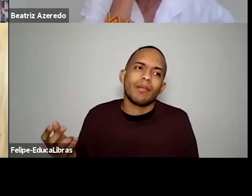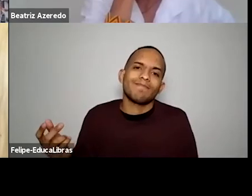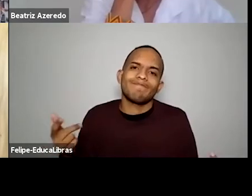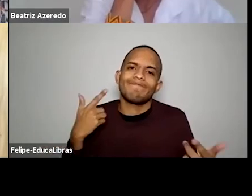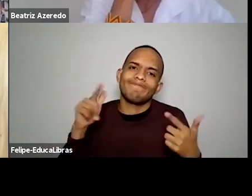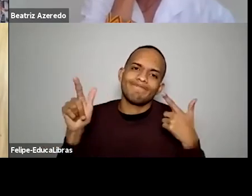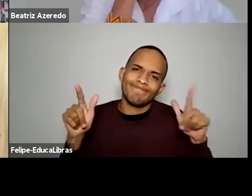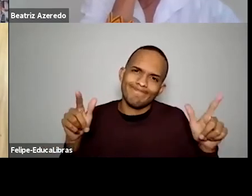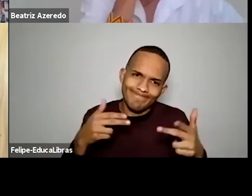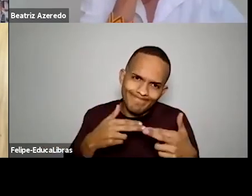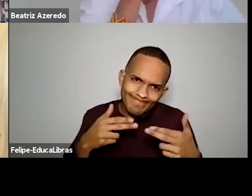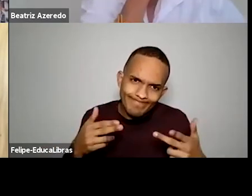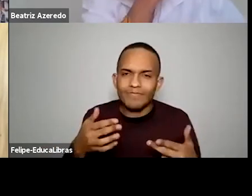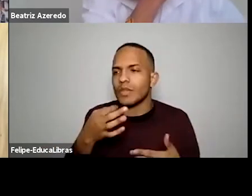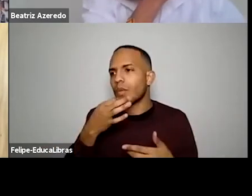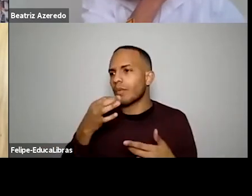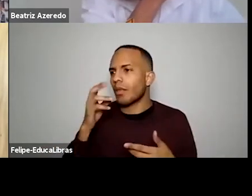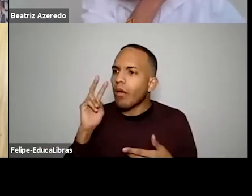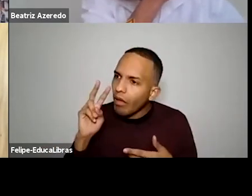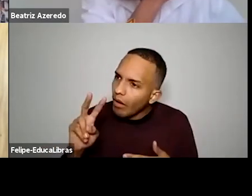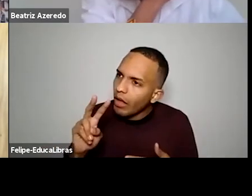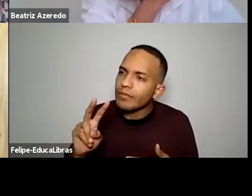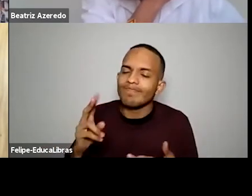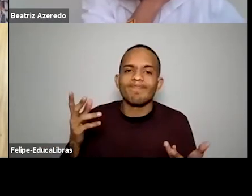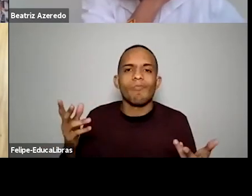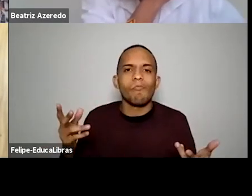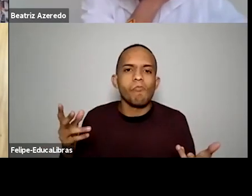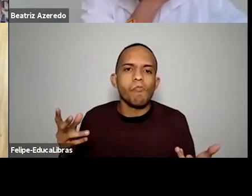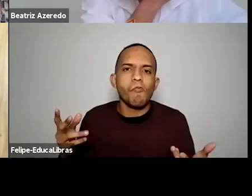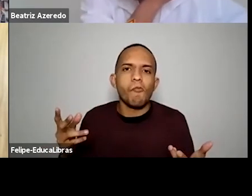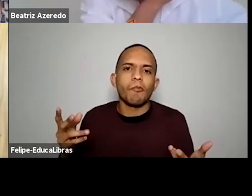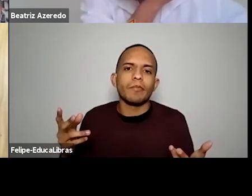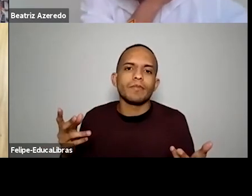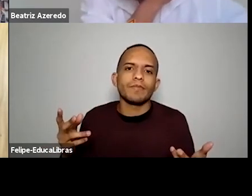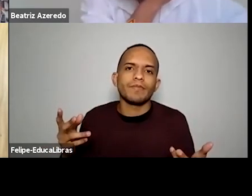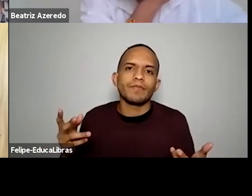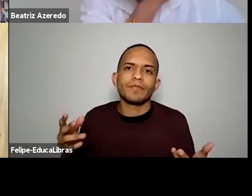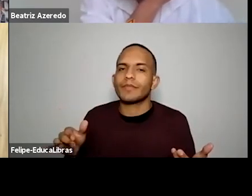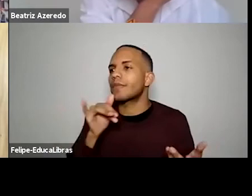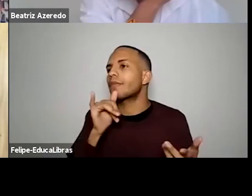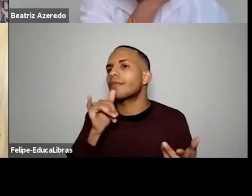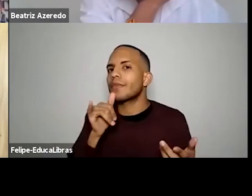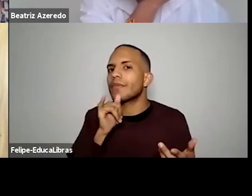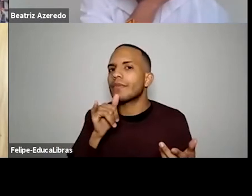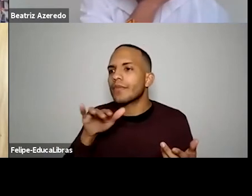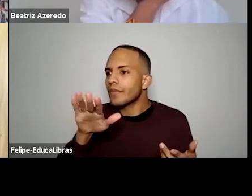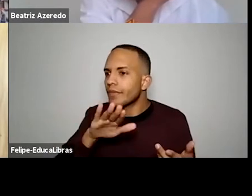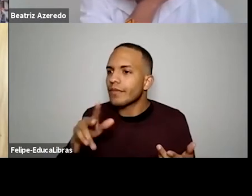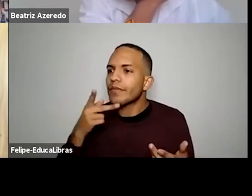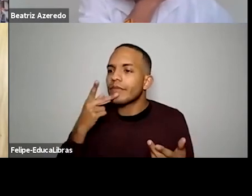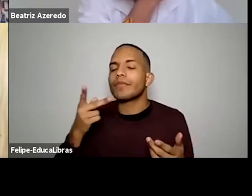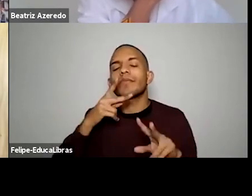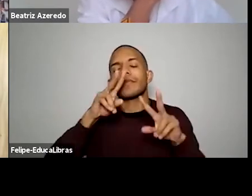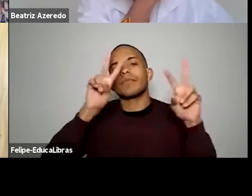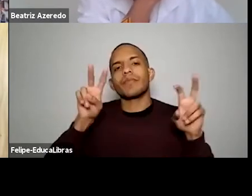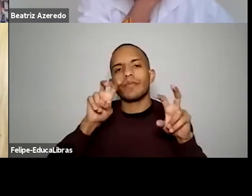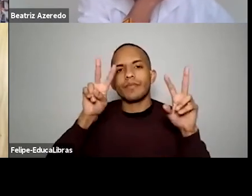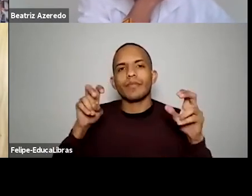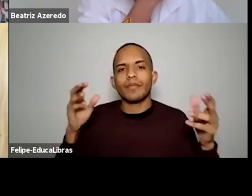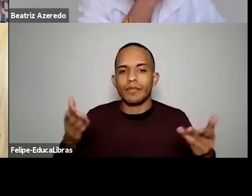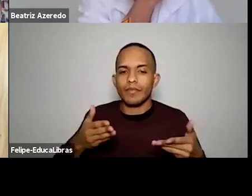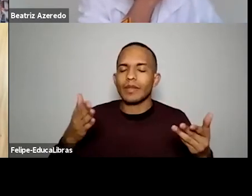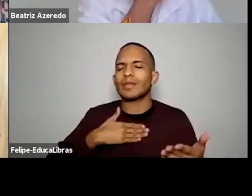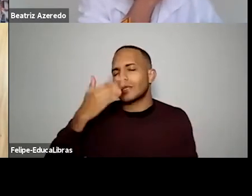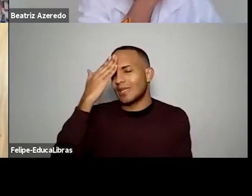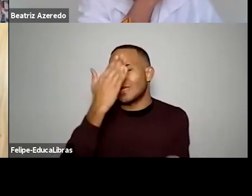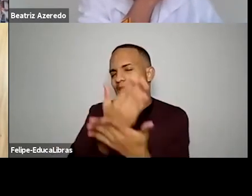E não olhar para o lado, né? Então, é um ponto para falar muito o que a Roberta falou, né? Eu acredito muito na